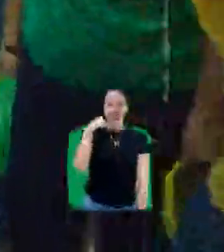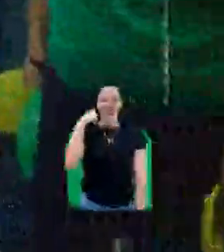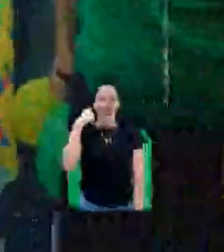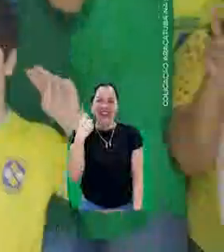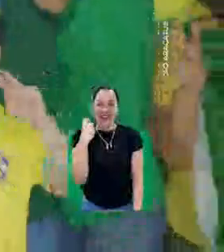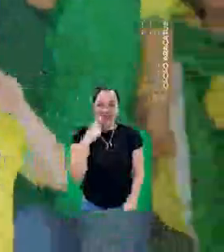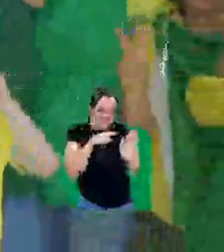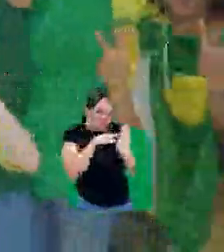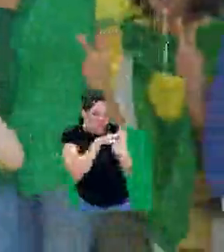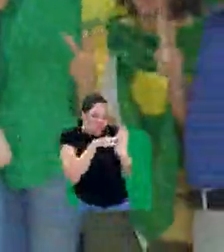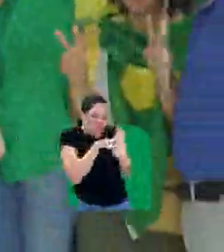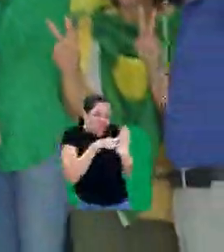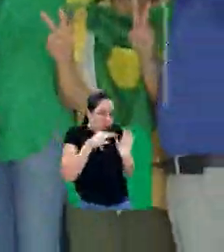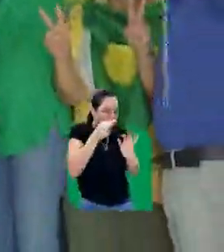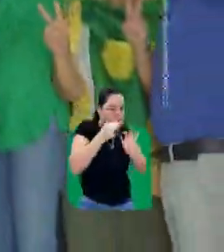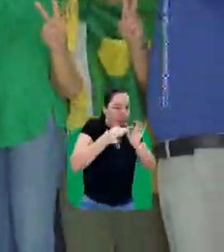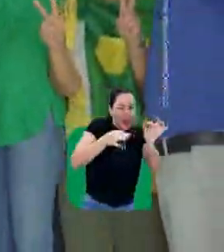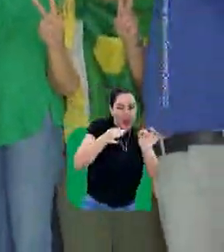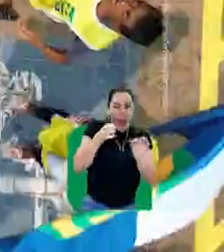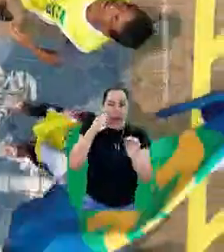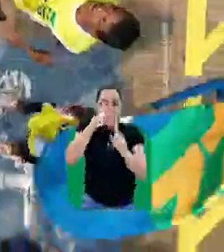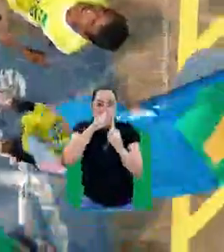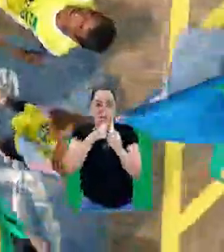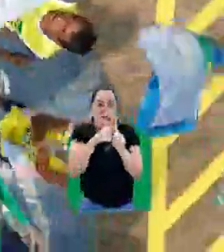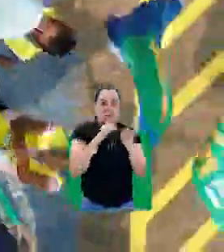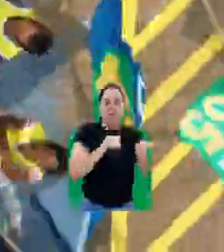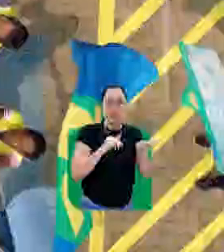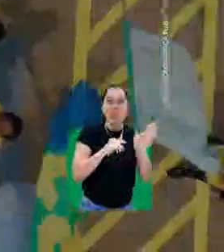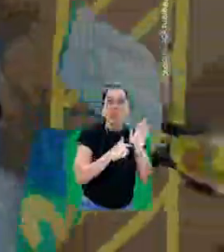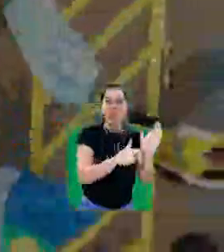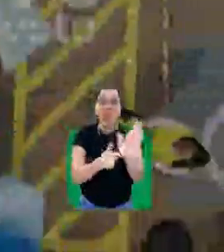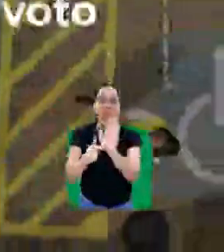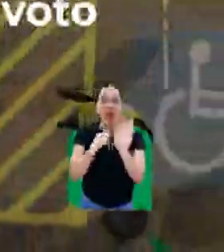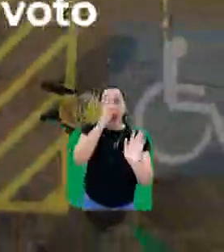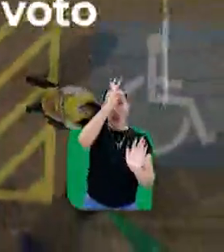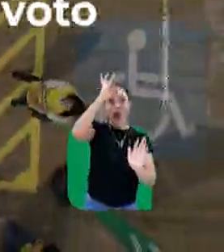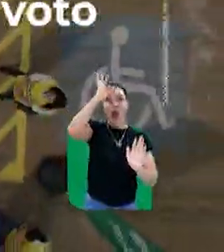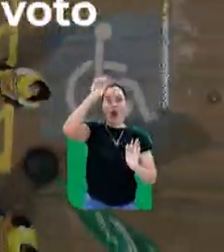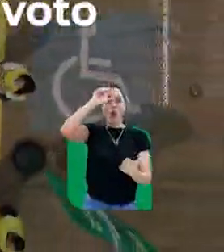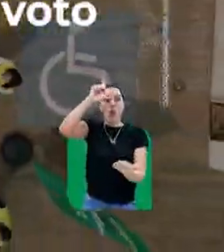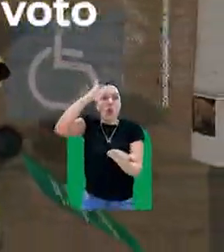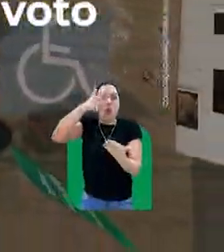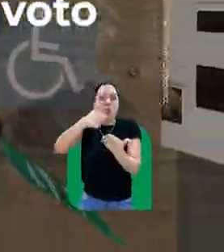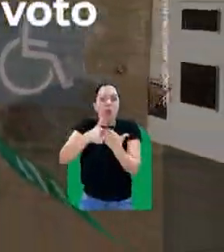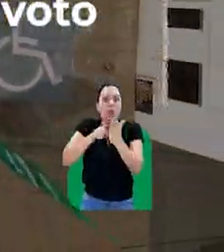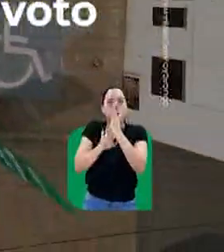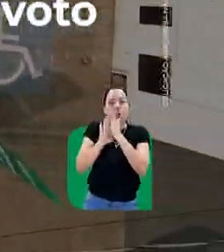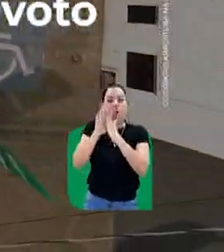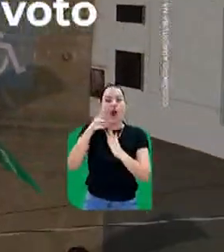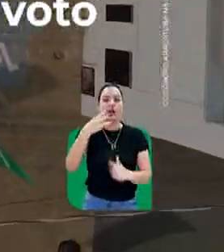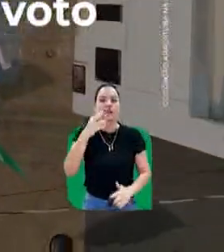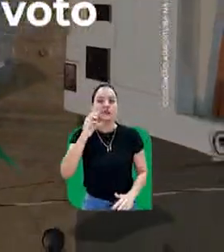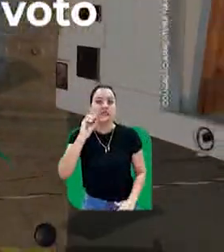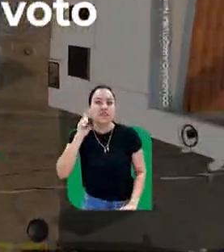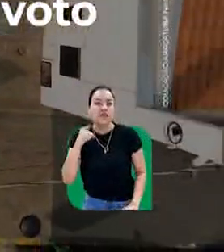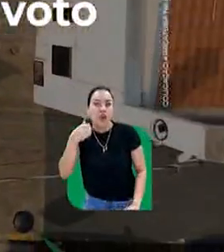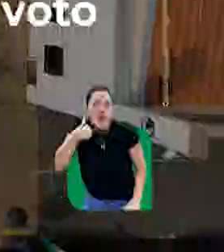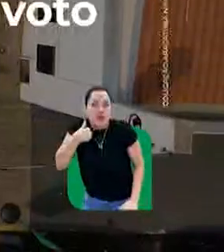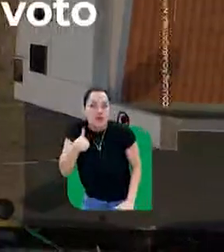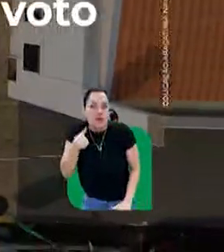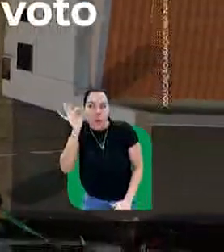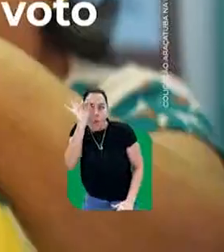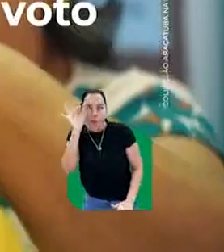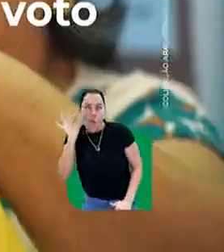arba a pesquisa de opinião de Setembro coloca Zanata na liderança com 306 das intenções